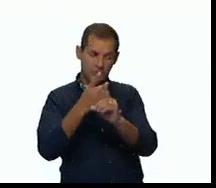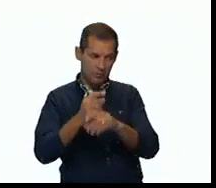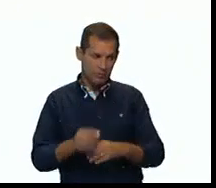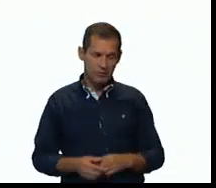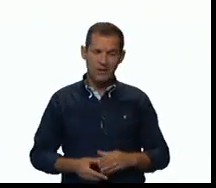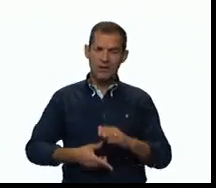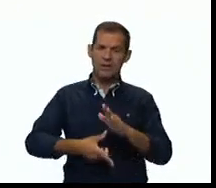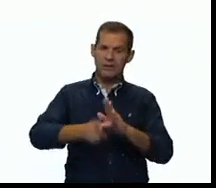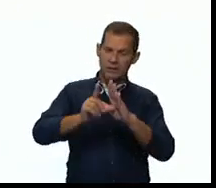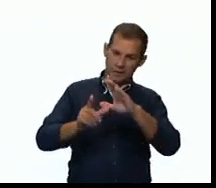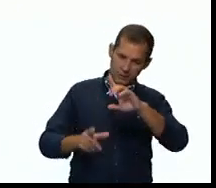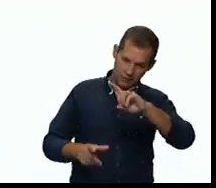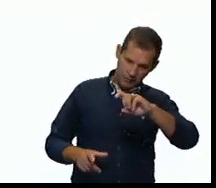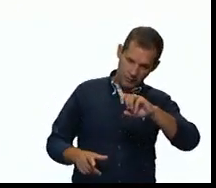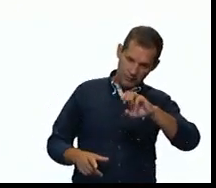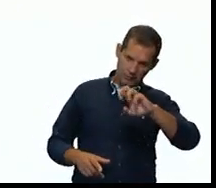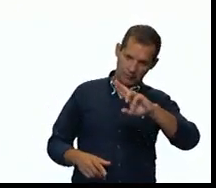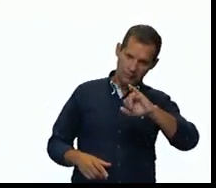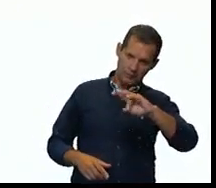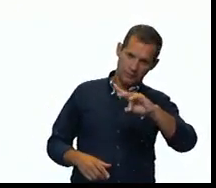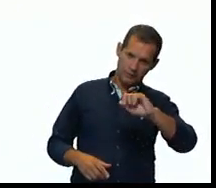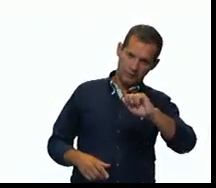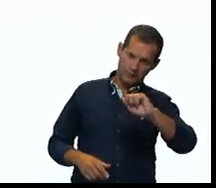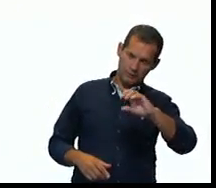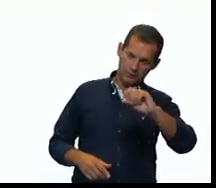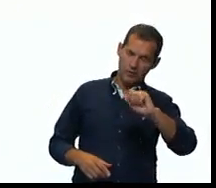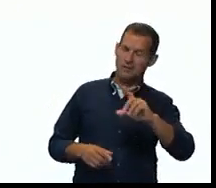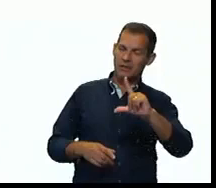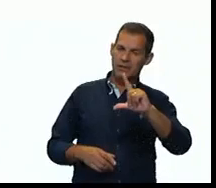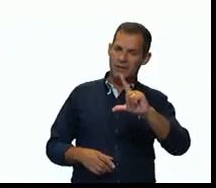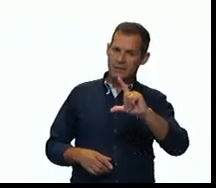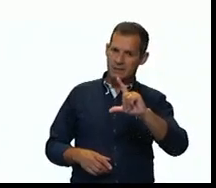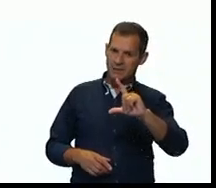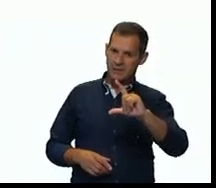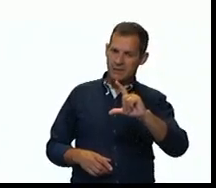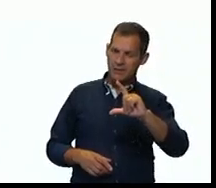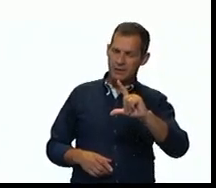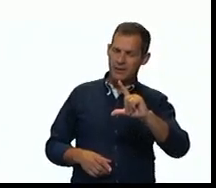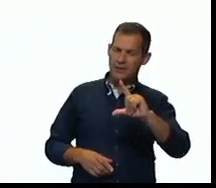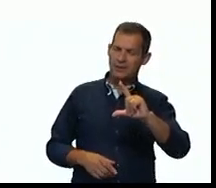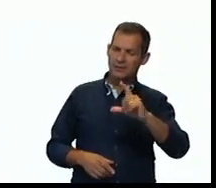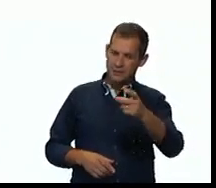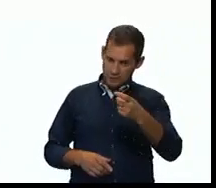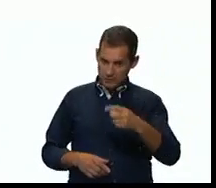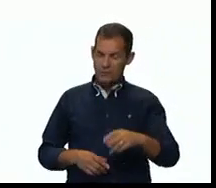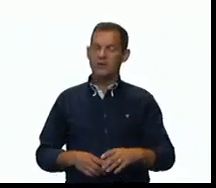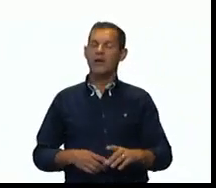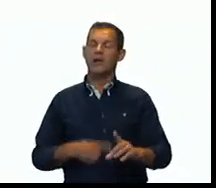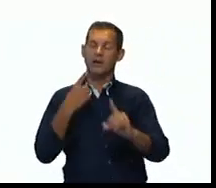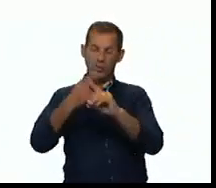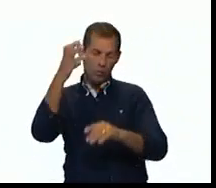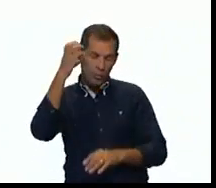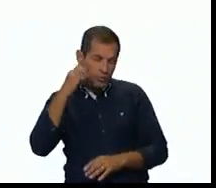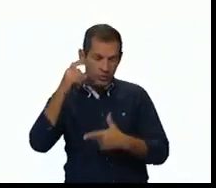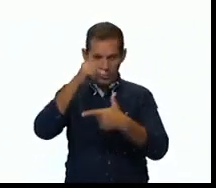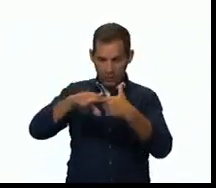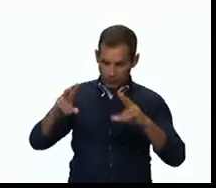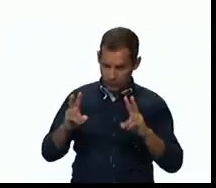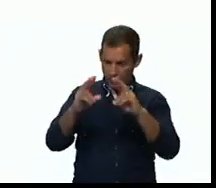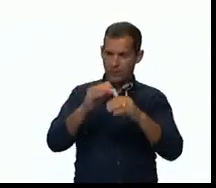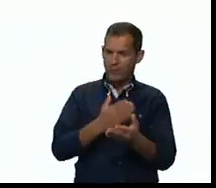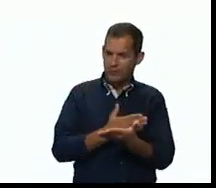a antiderivada ou primitiva de L' de x e depois encontrar o lucro. Como eu disse, isso é um problema de